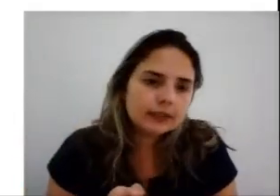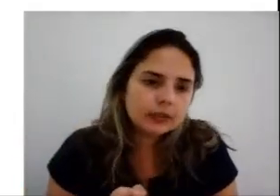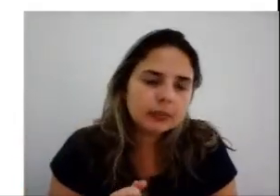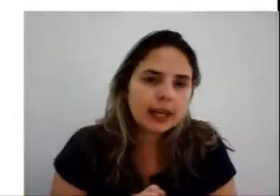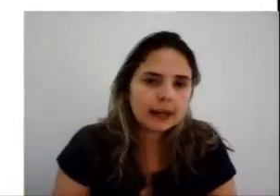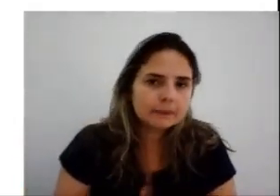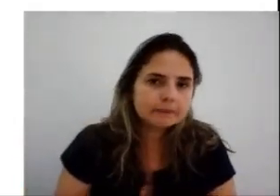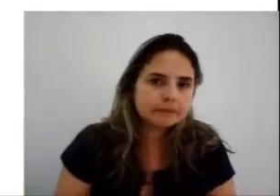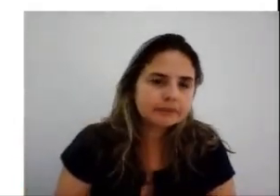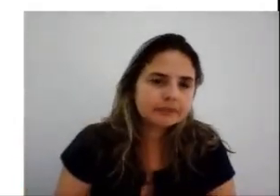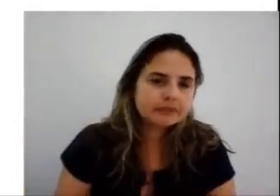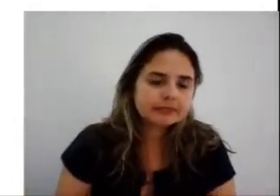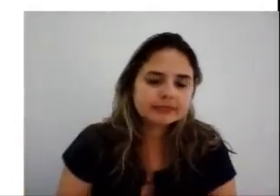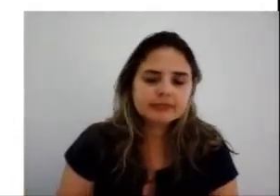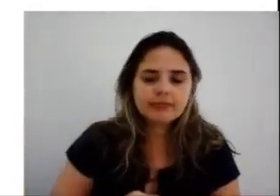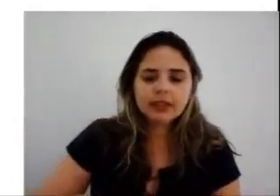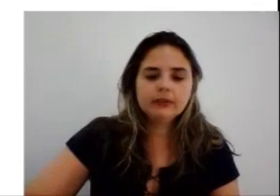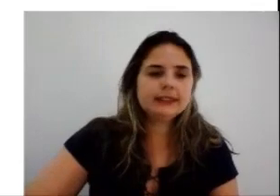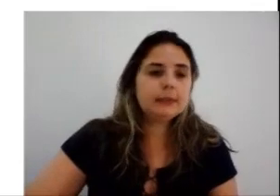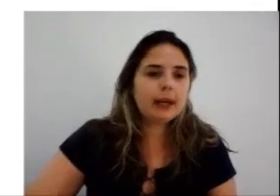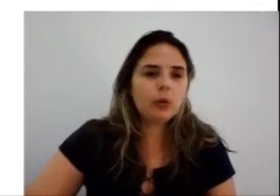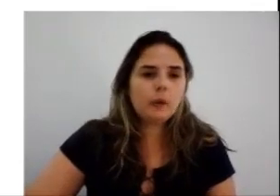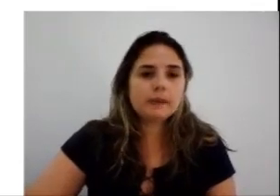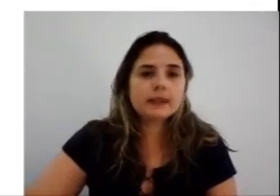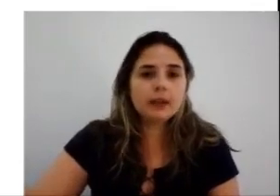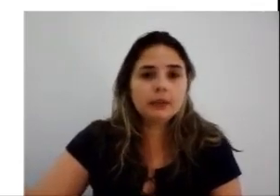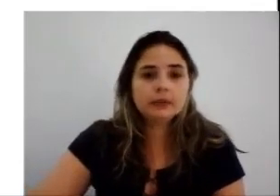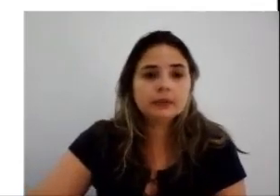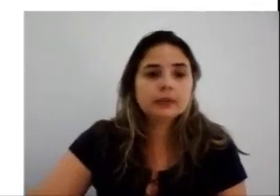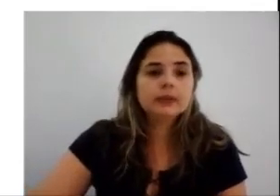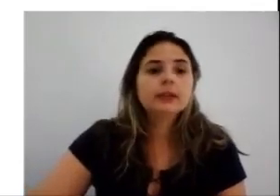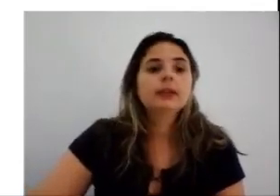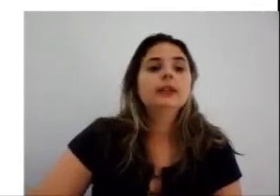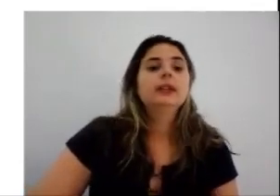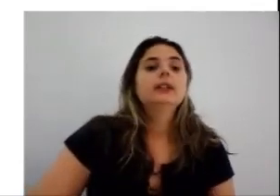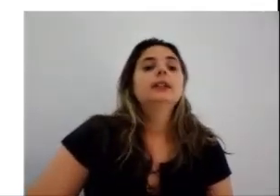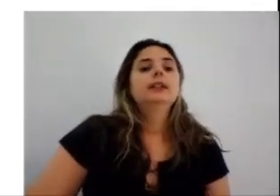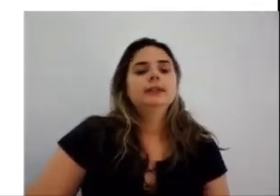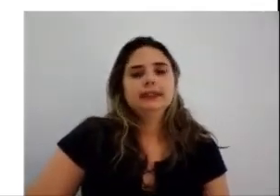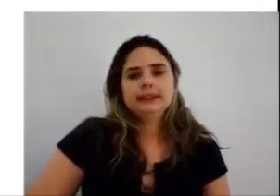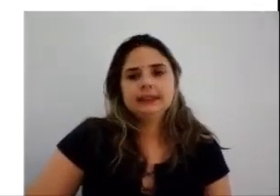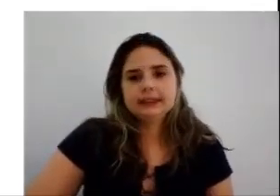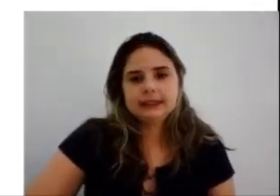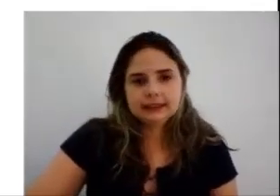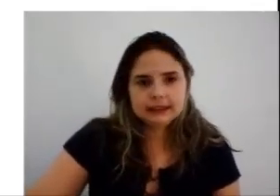1930. Então, vamos lá. Você marcou a opção